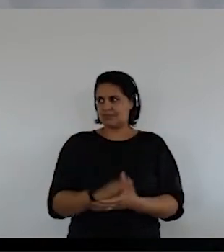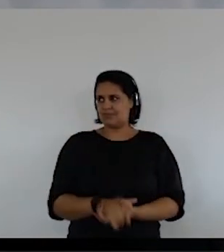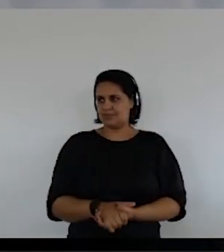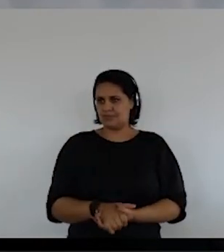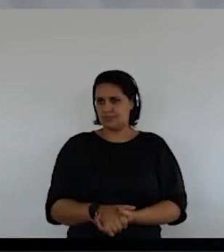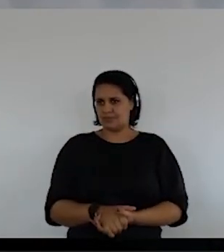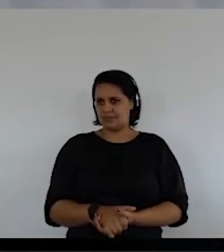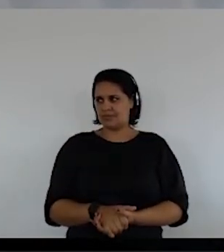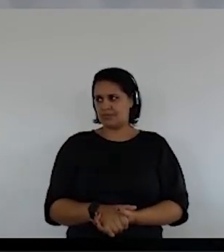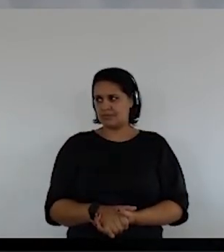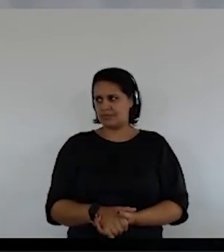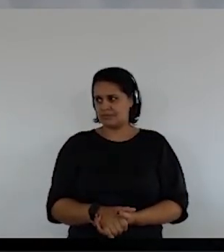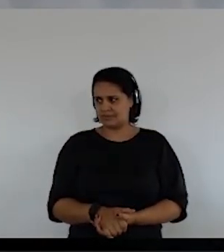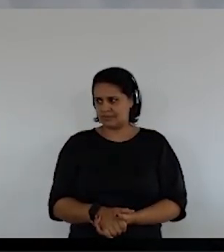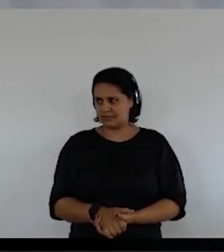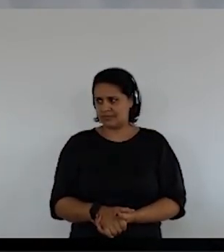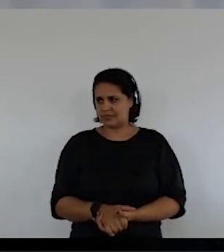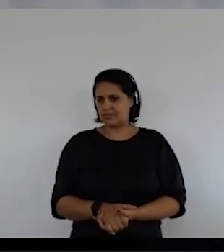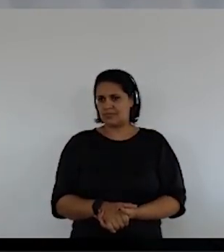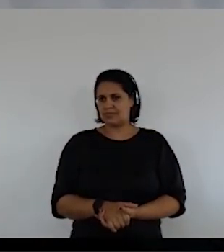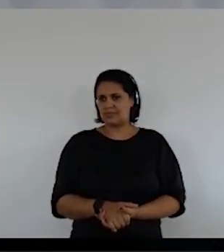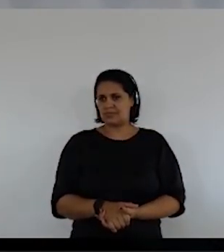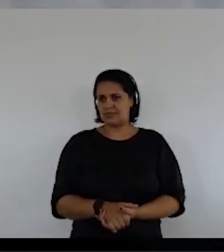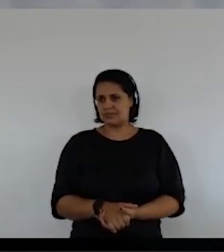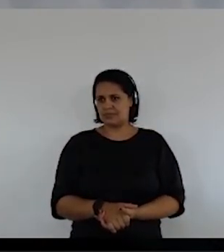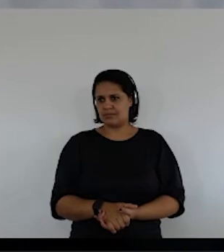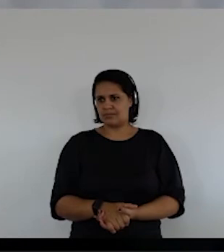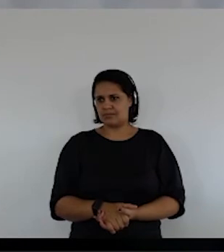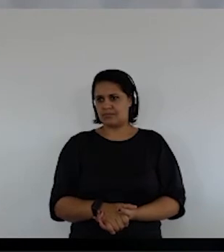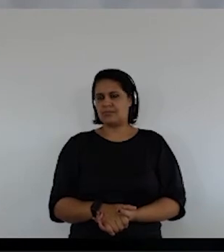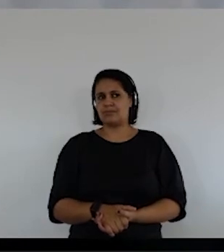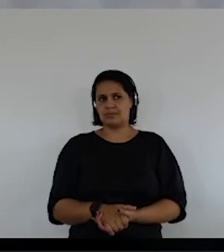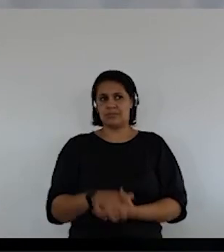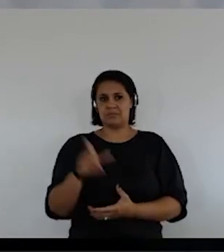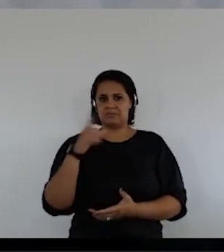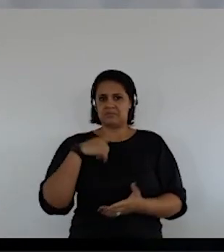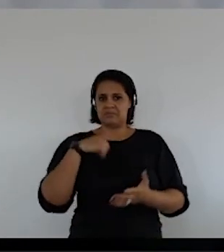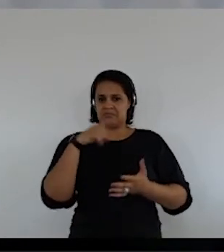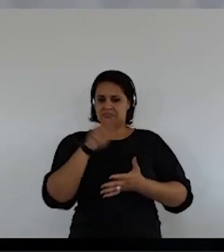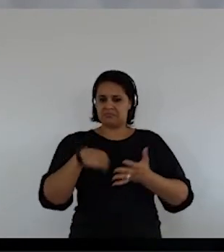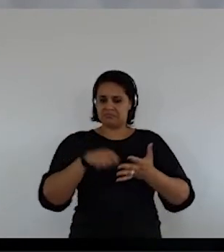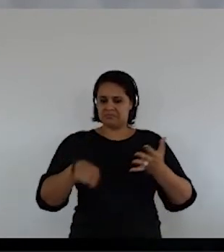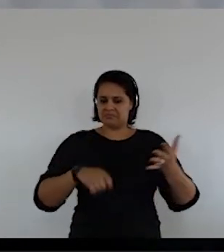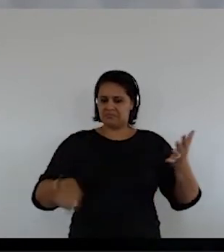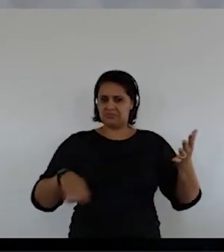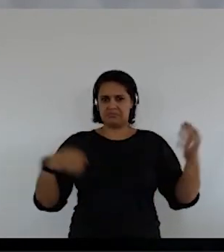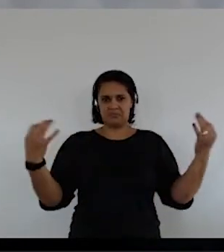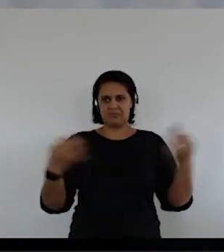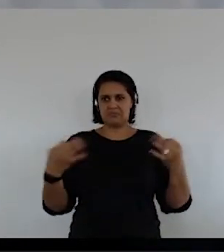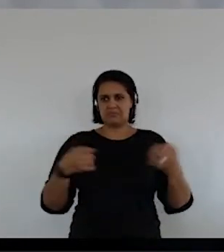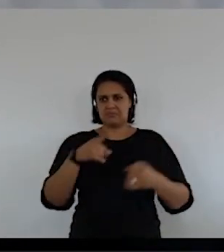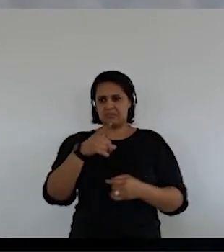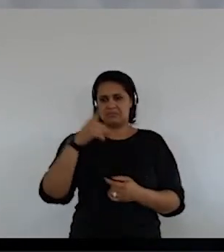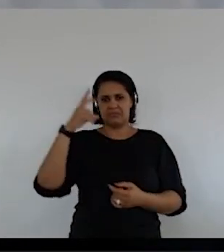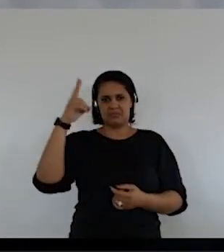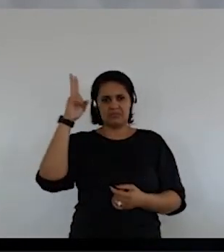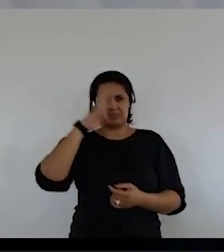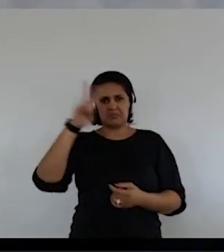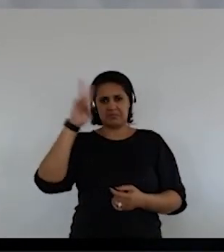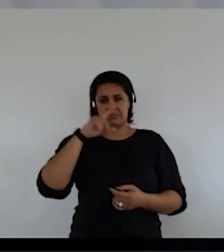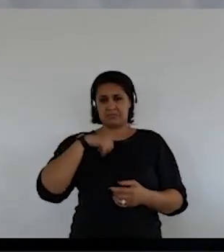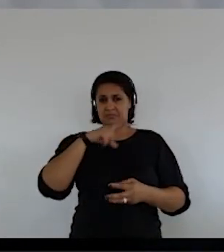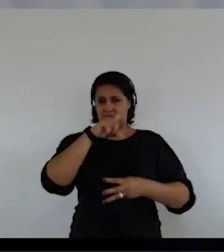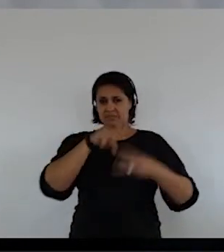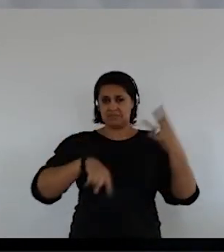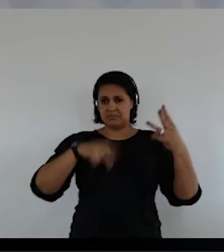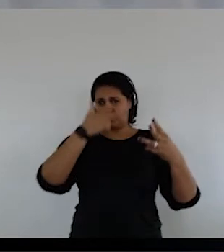saber quilométrico e uma escrita telegráfica. E é o que eu vi hoje aqui, são 3